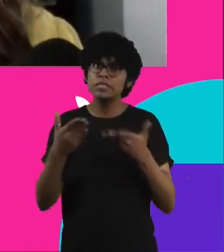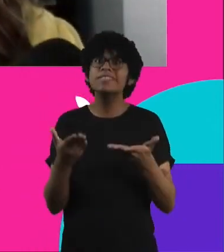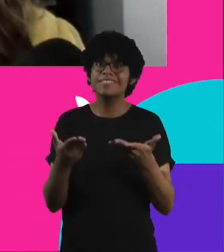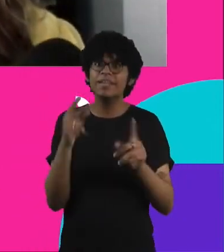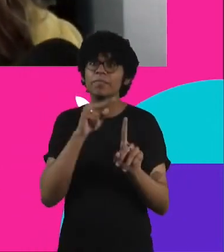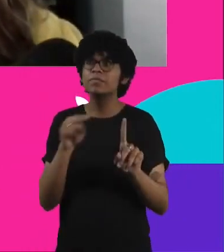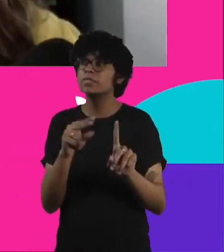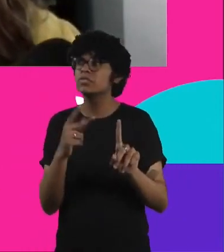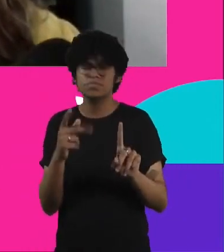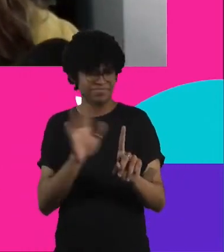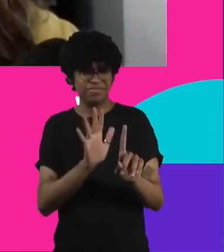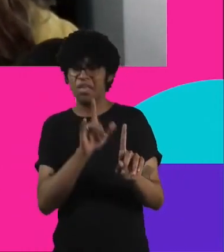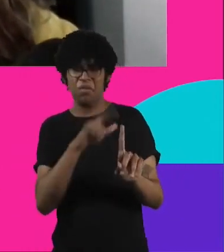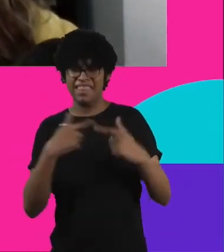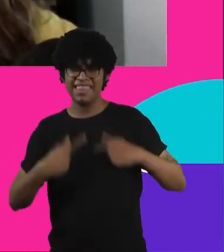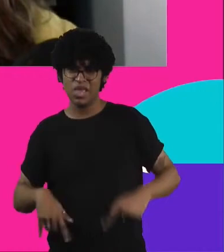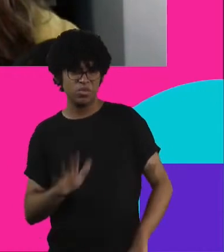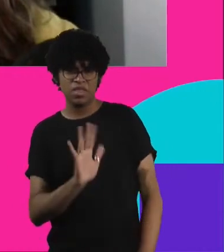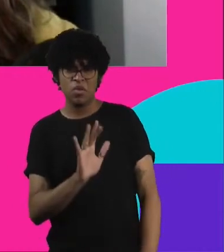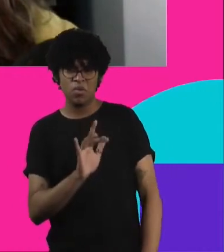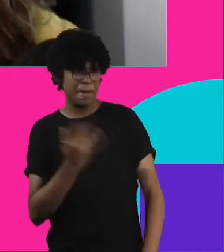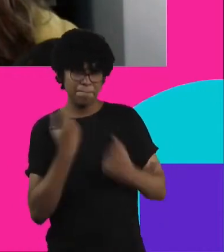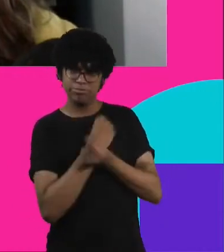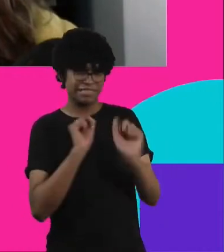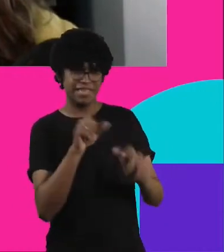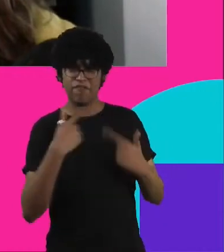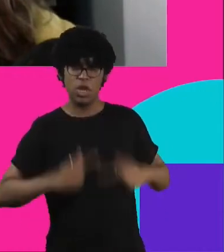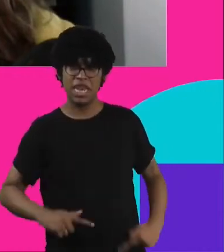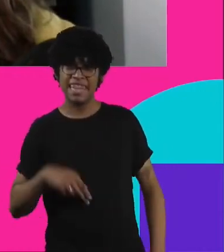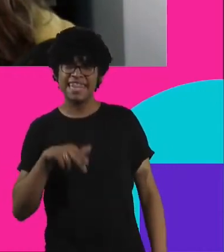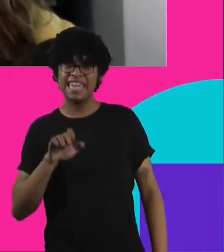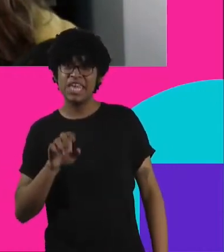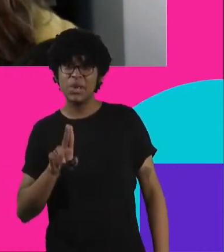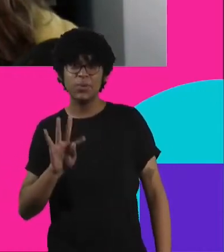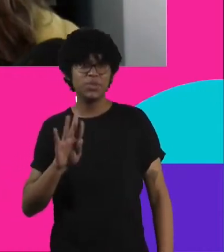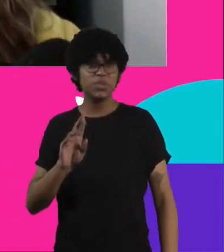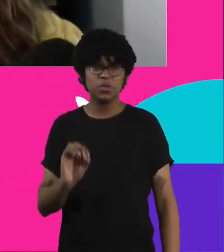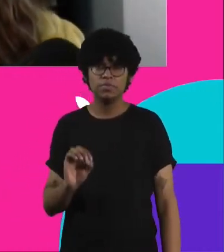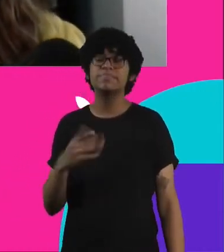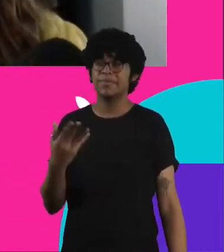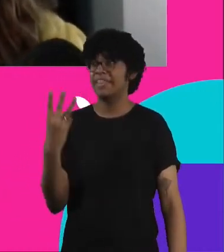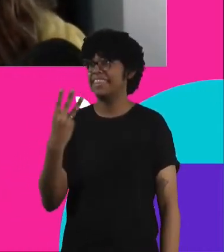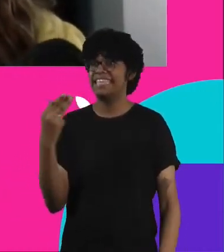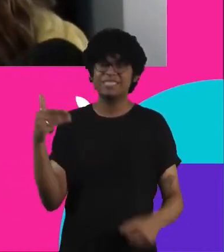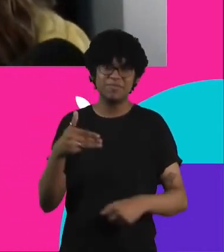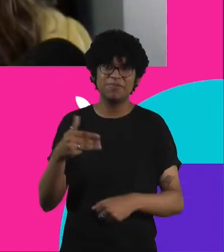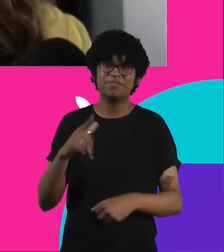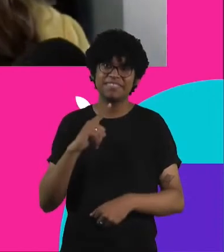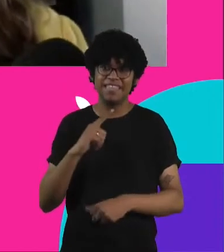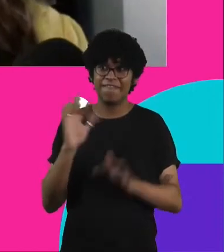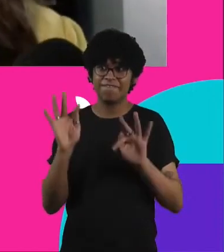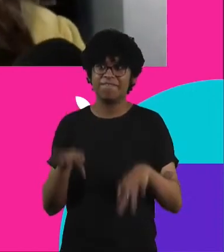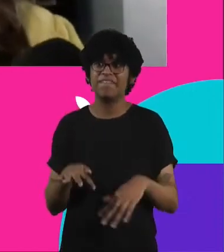para isso como não algo neutro. É impossível que isso seja neutro. E aí, enfim, em vista dos nossos 3 minutinhos aqui para acabar o